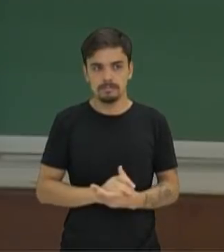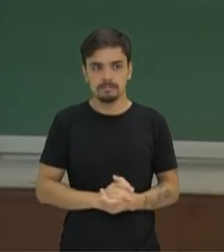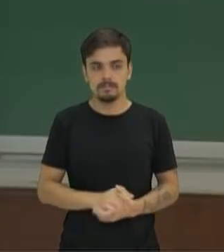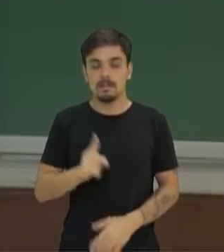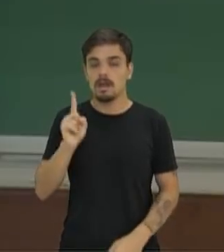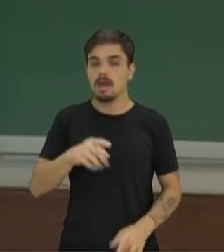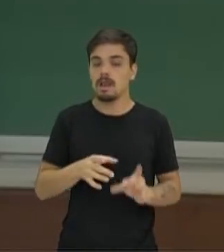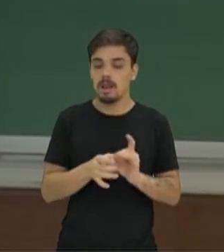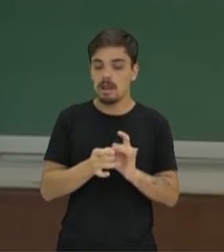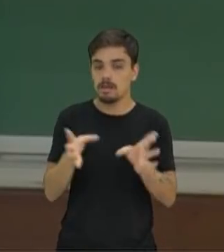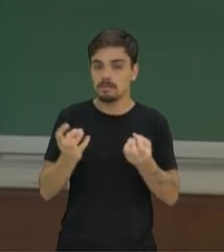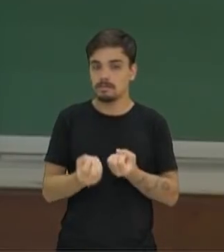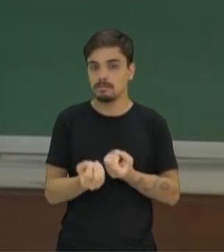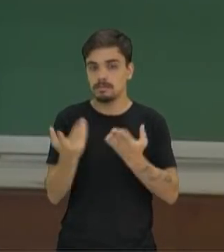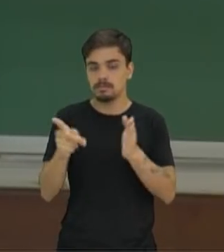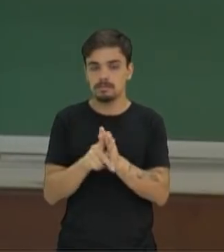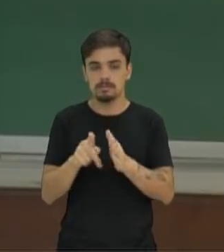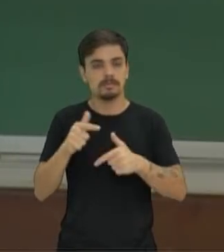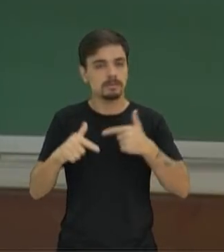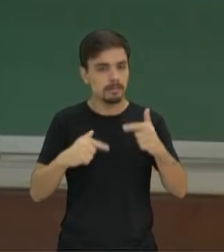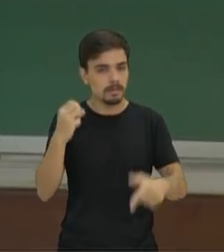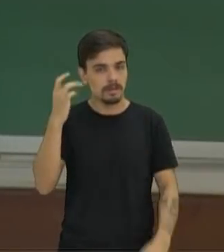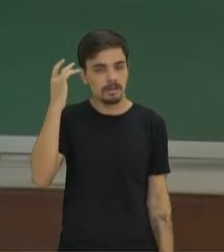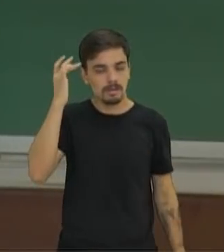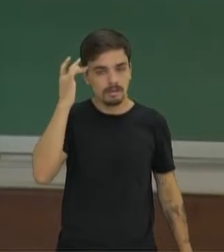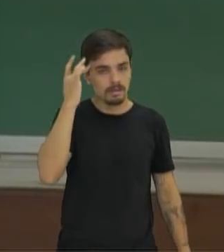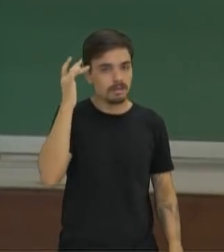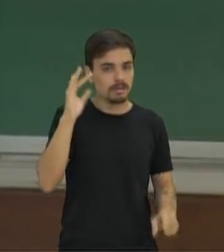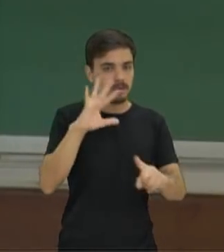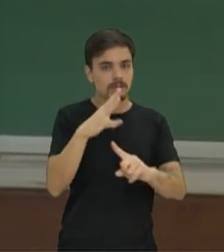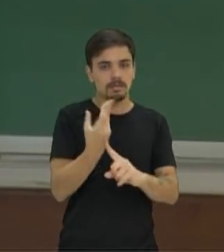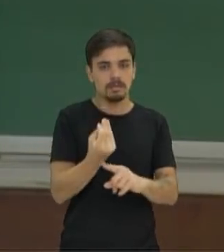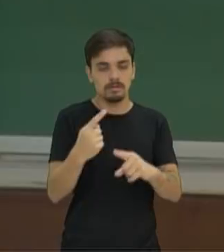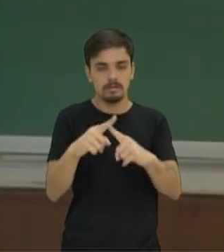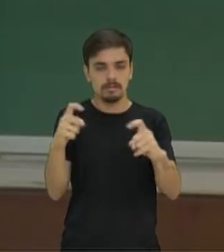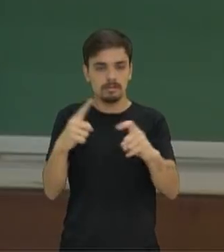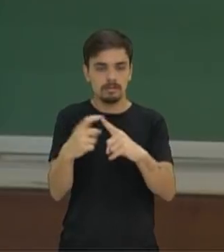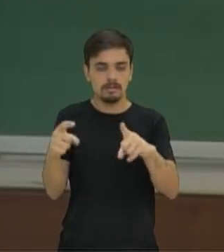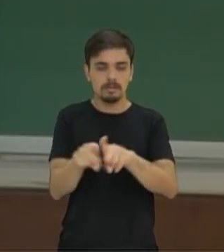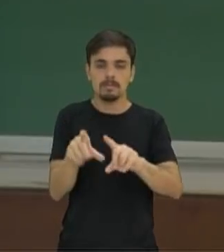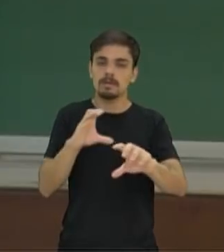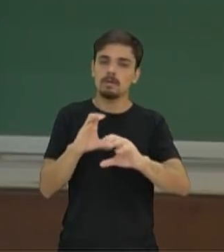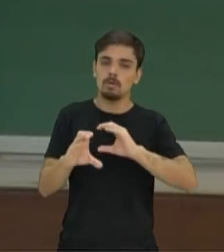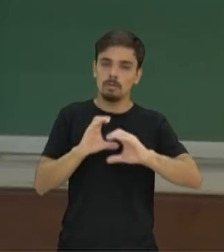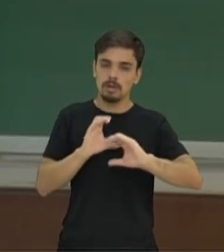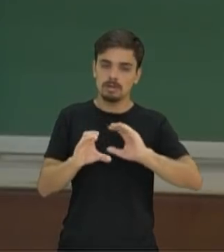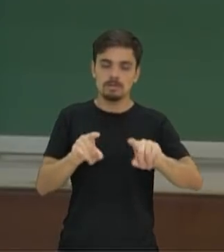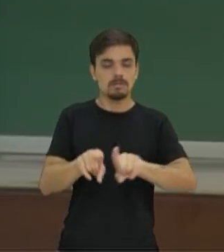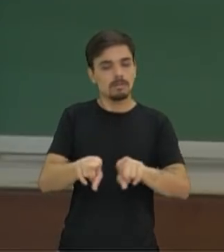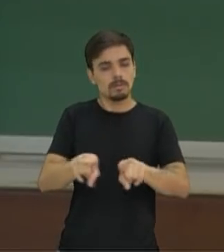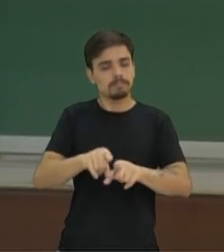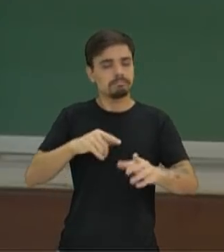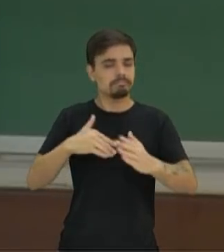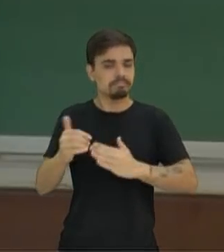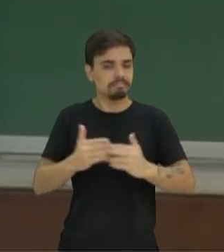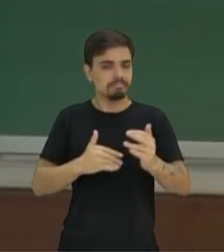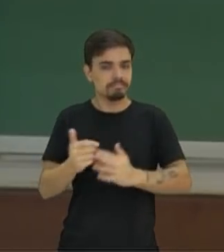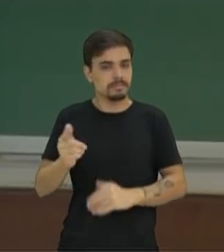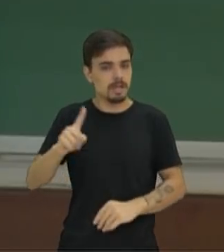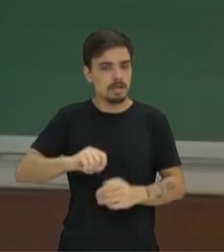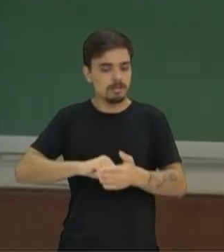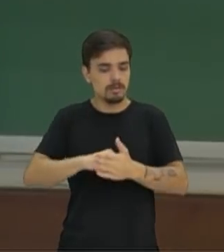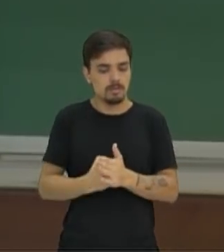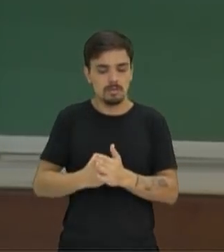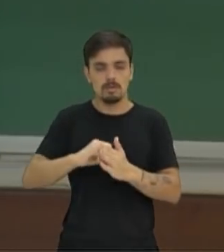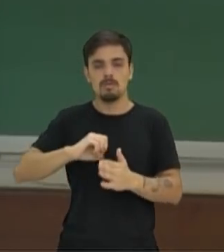livre a expressão da atividade intelectual, artística, científica e de comunicação, independentemente de